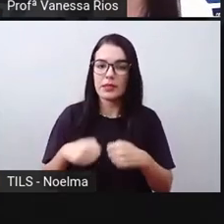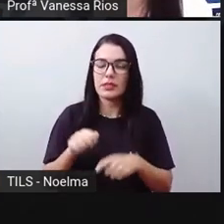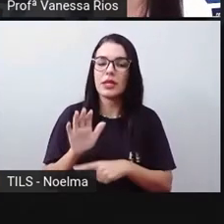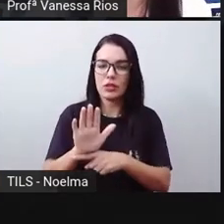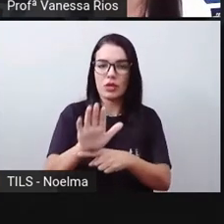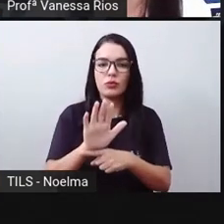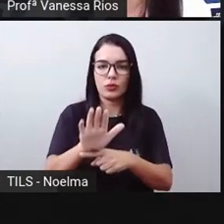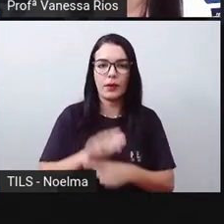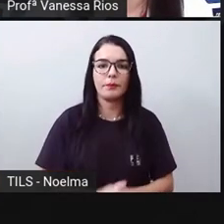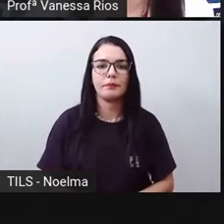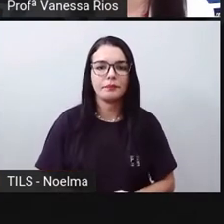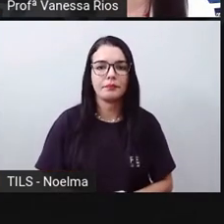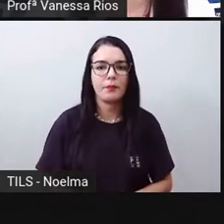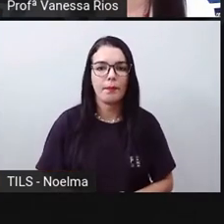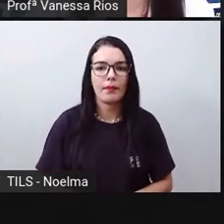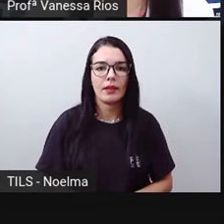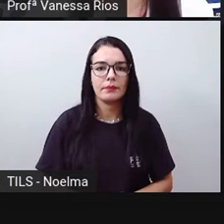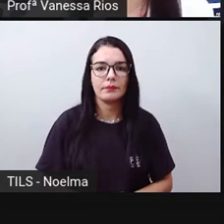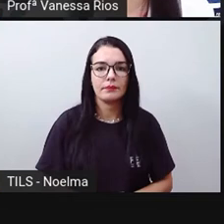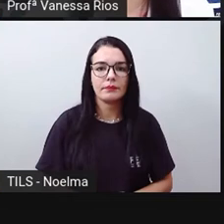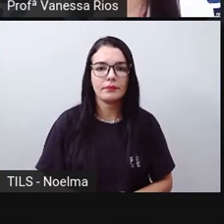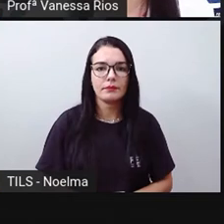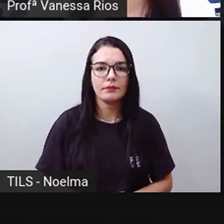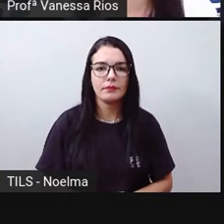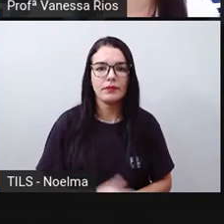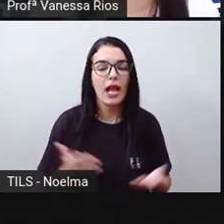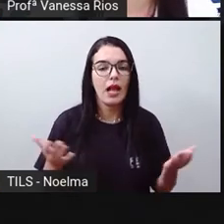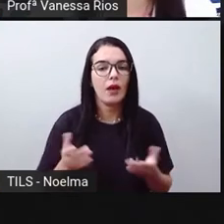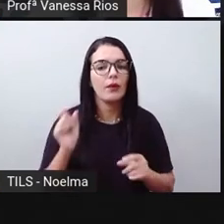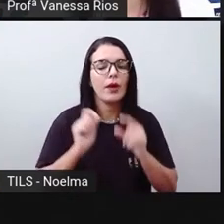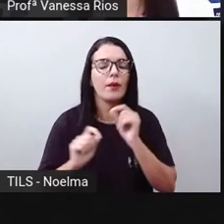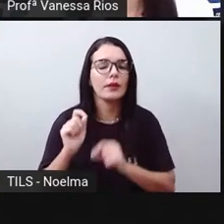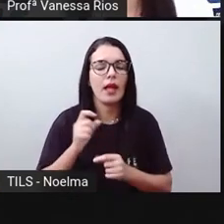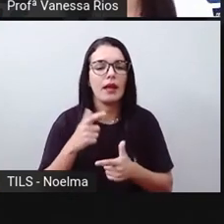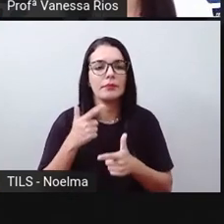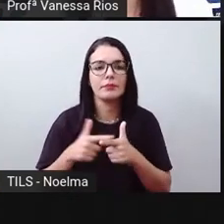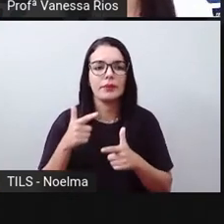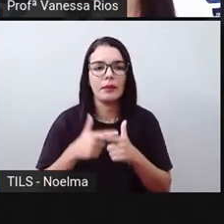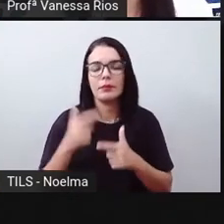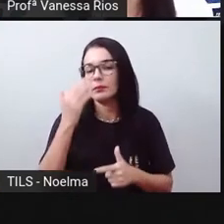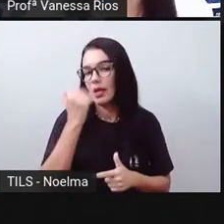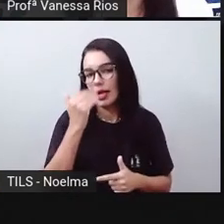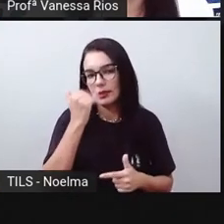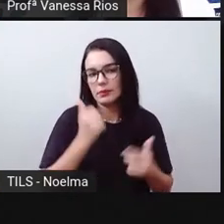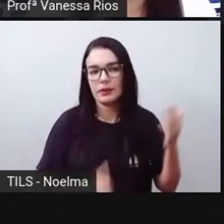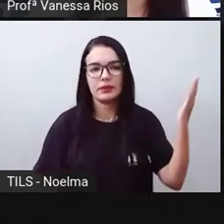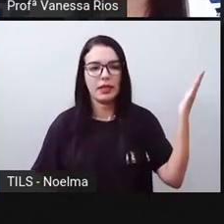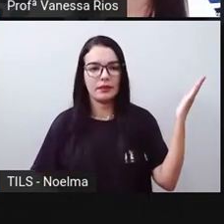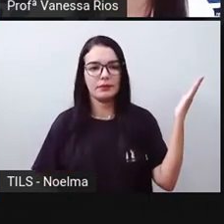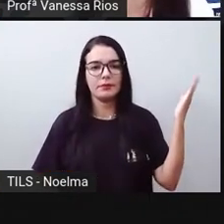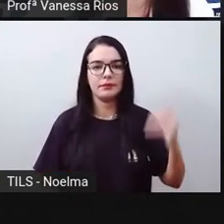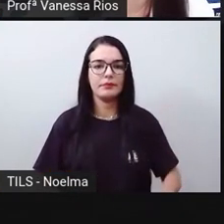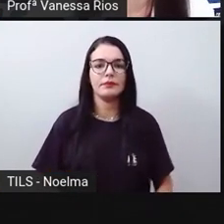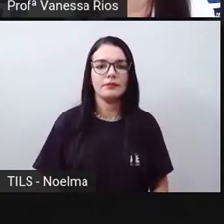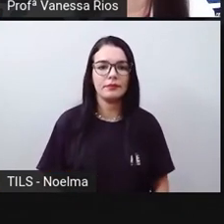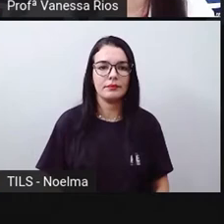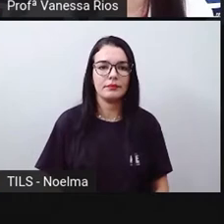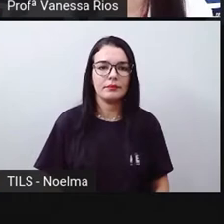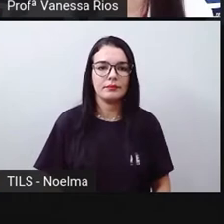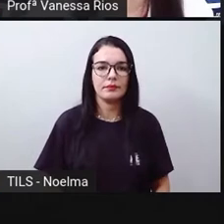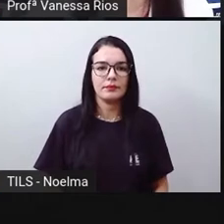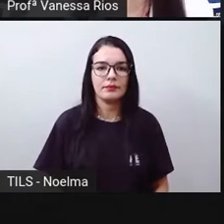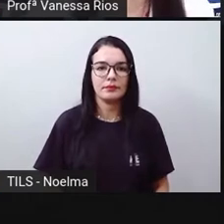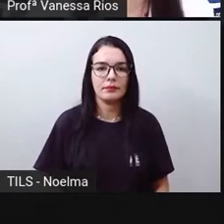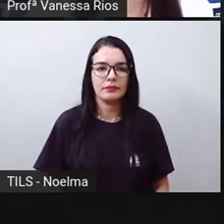ajuda. E aí nós vamos agora entender o que são distúrbios alimentares. Olhem